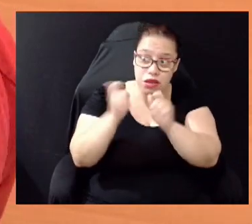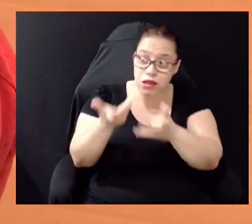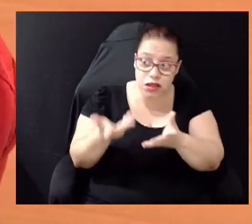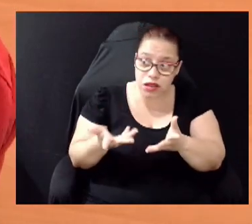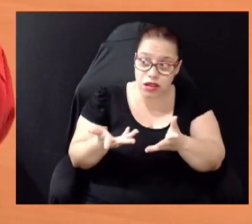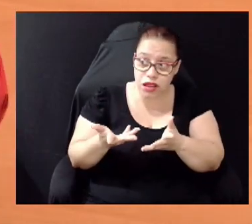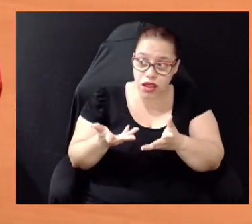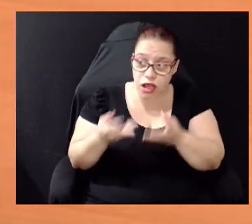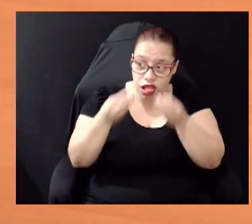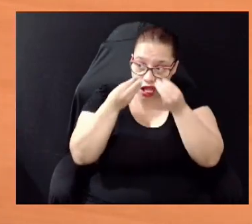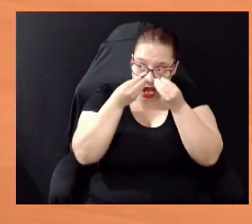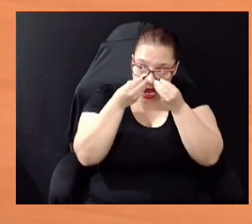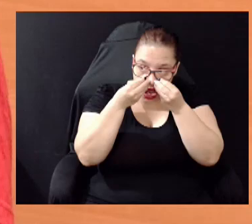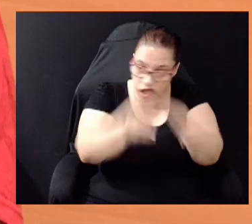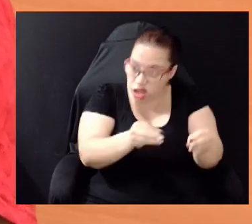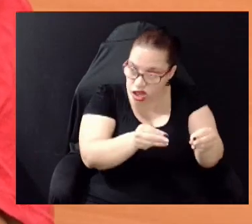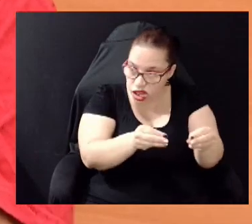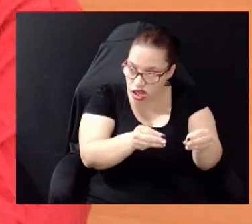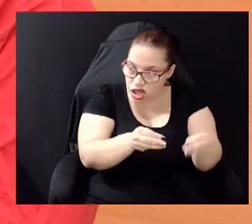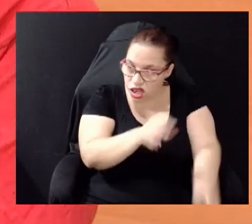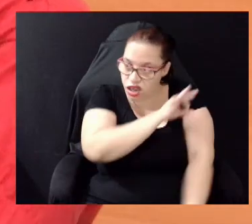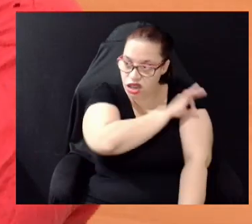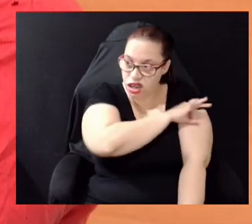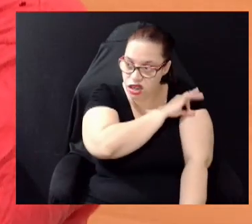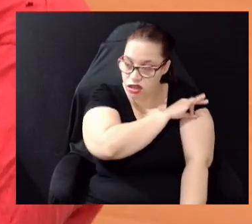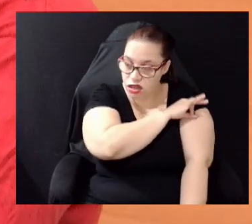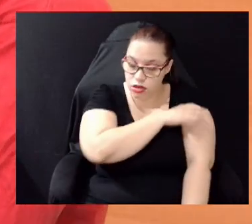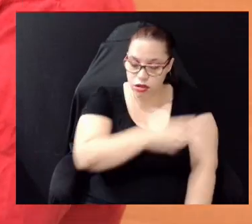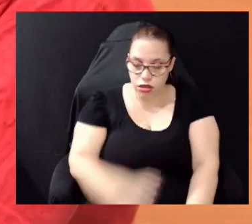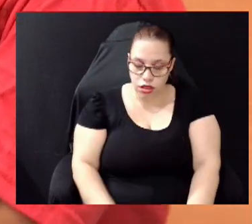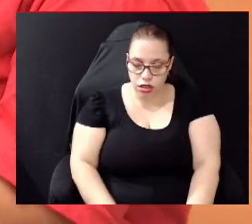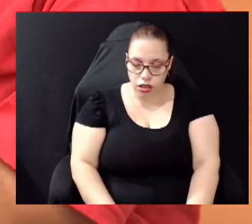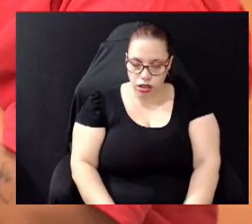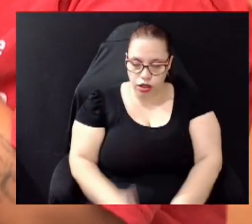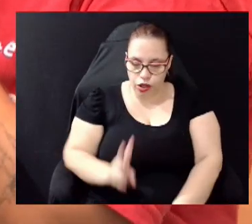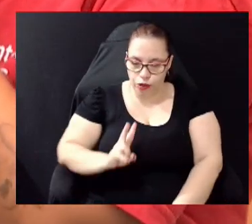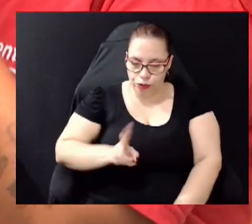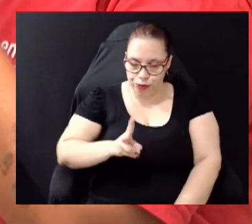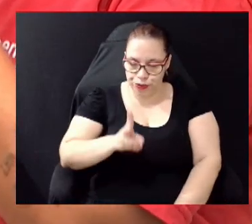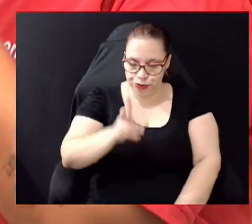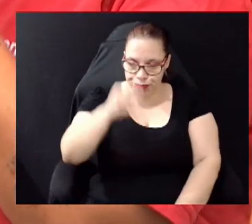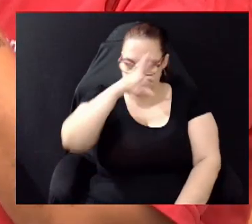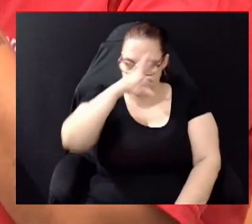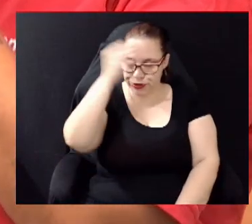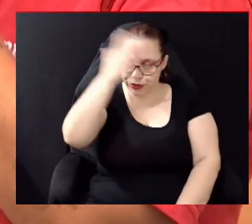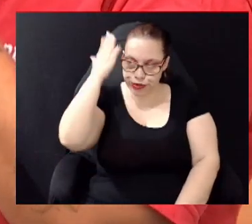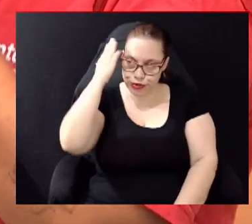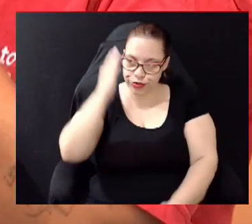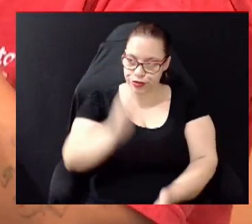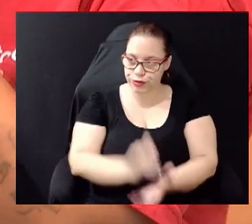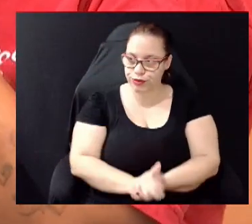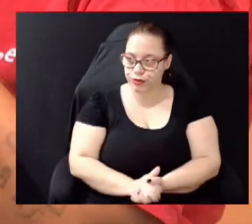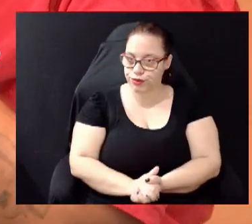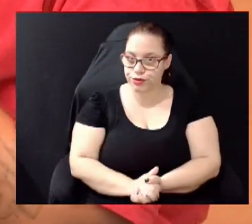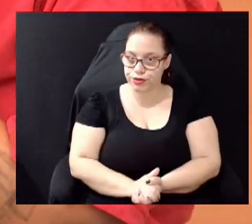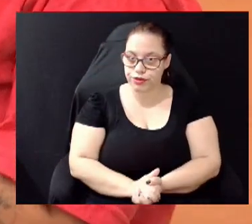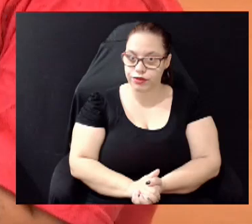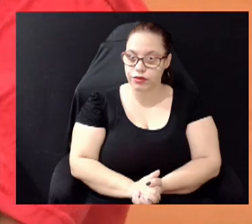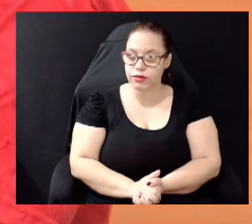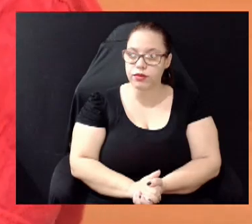da prefeitura, que infelizmente continuou, né, do Dário Sage, de que